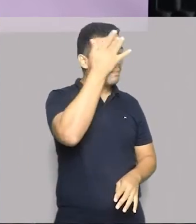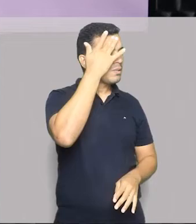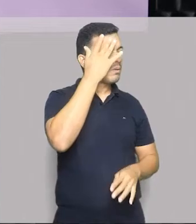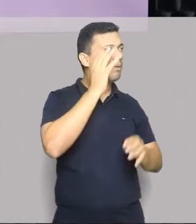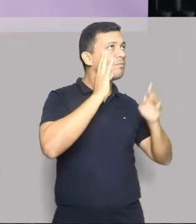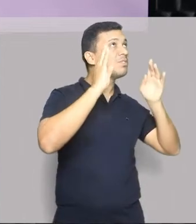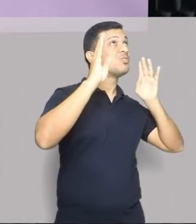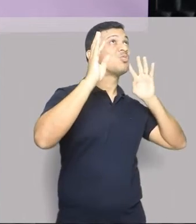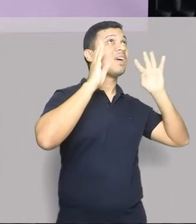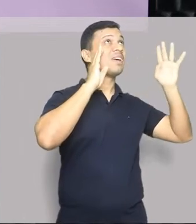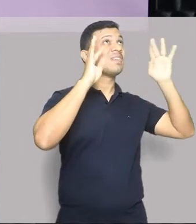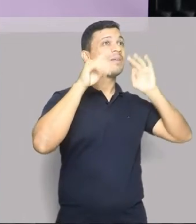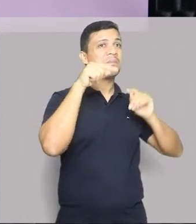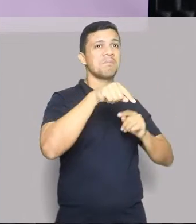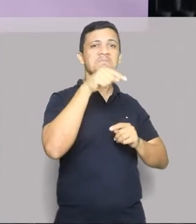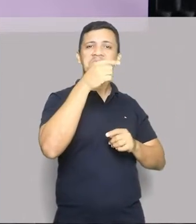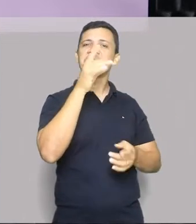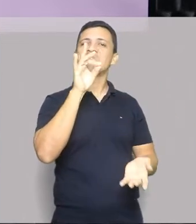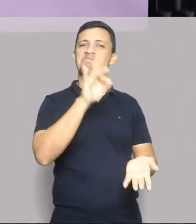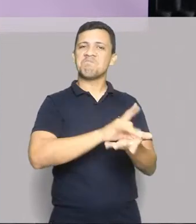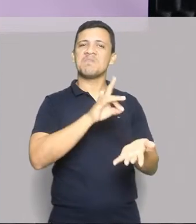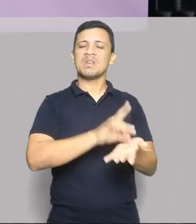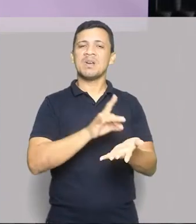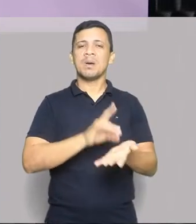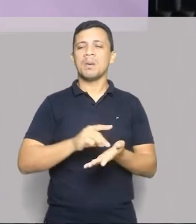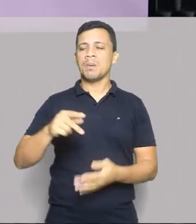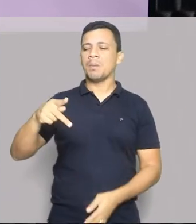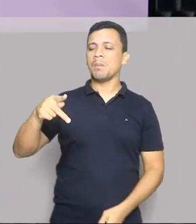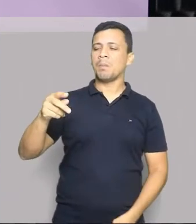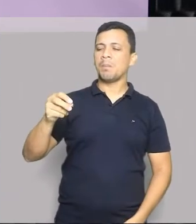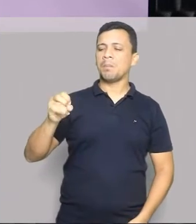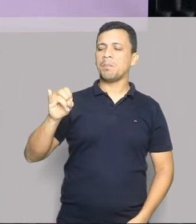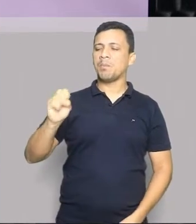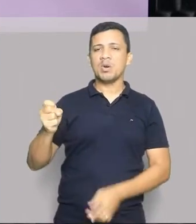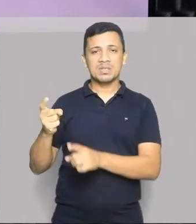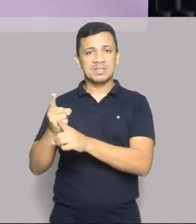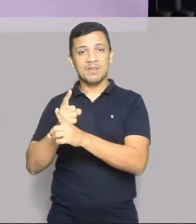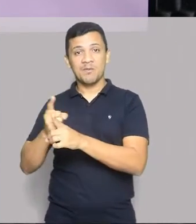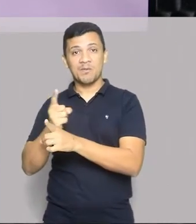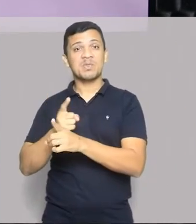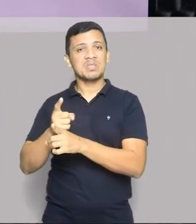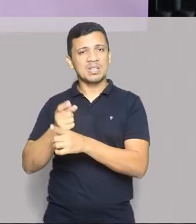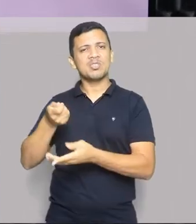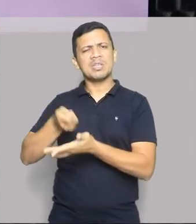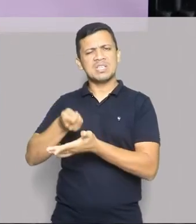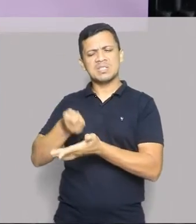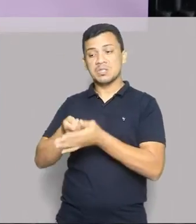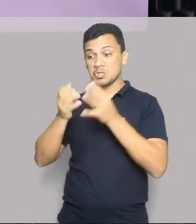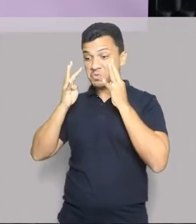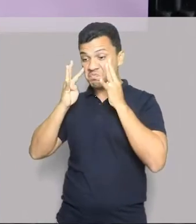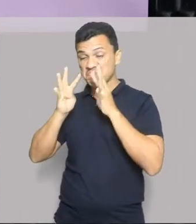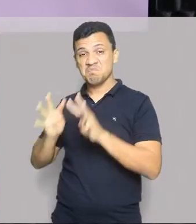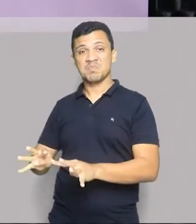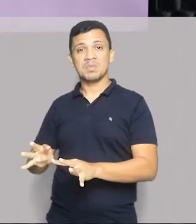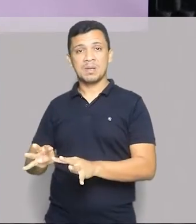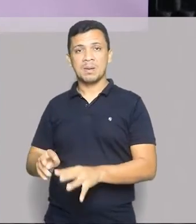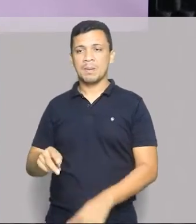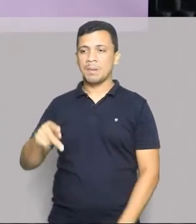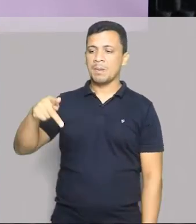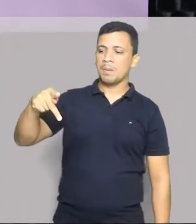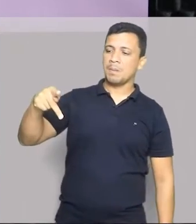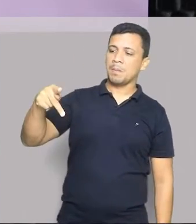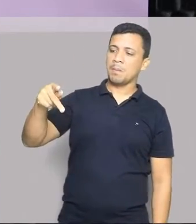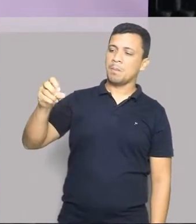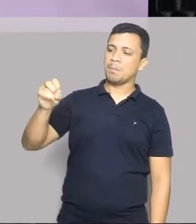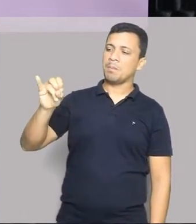verdadeiros, pois a falsidade exige muita concentração. Tá? Olha só, o conectivo pois, conforme a